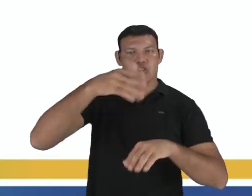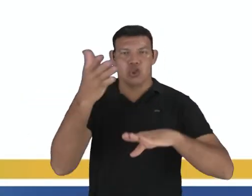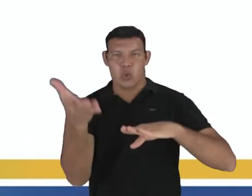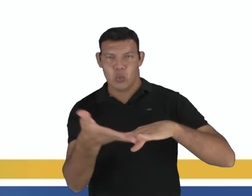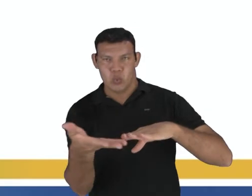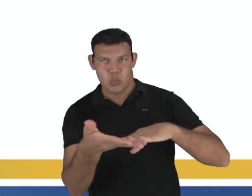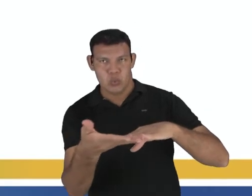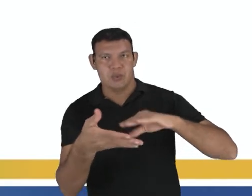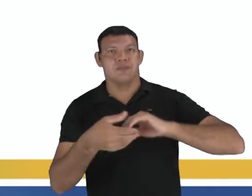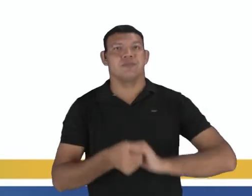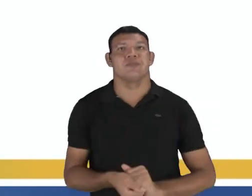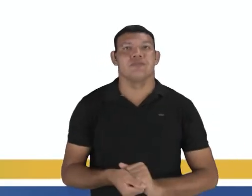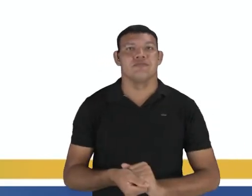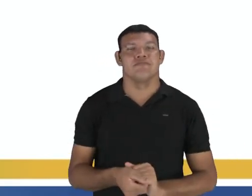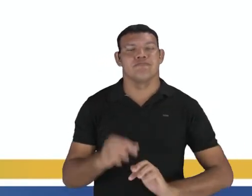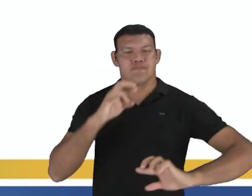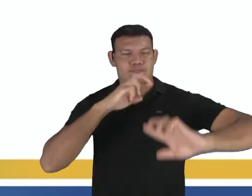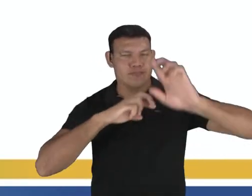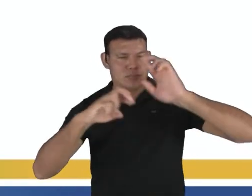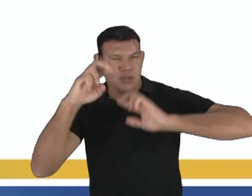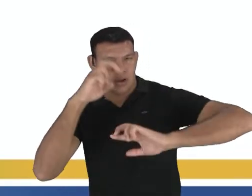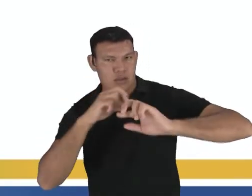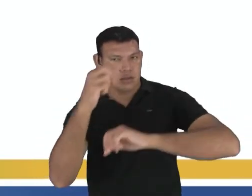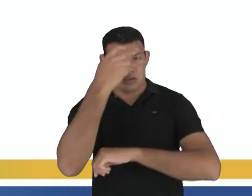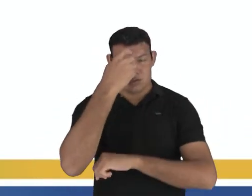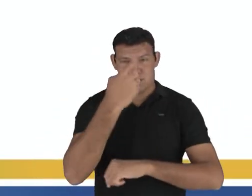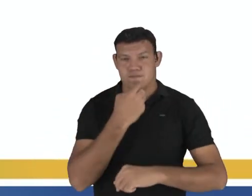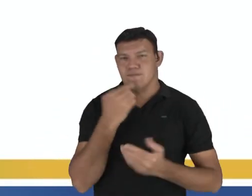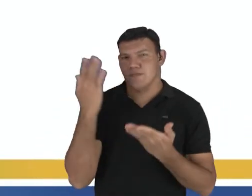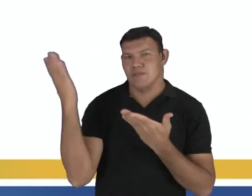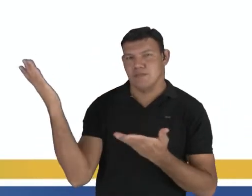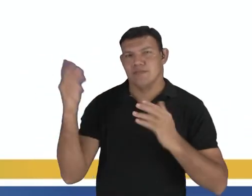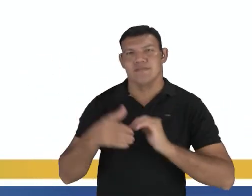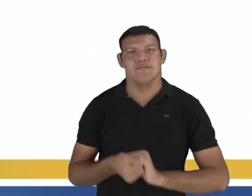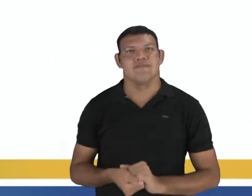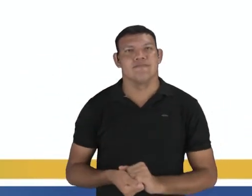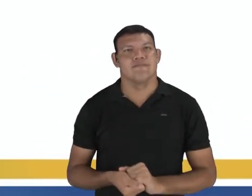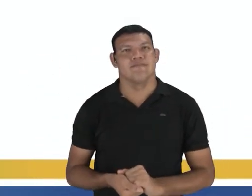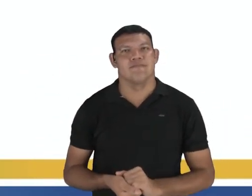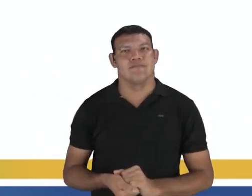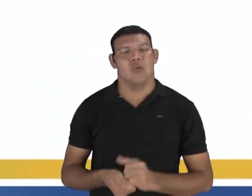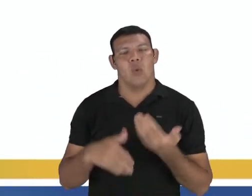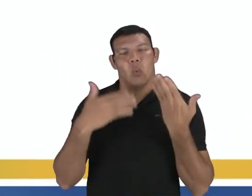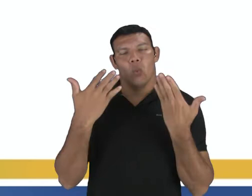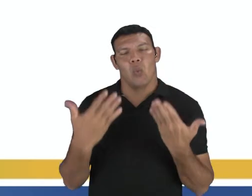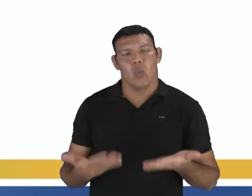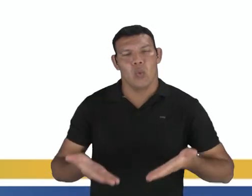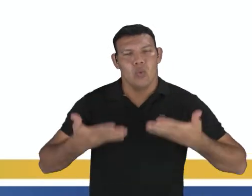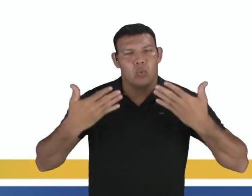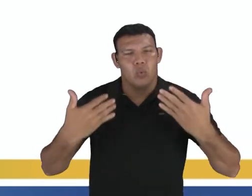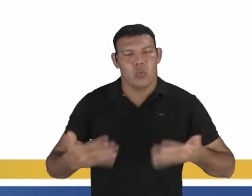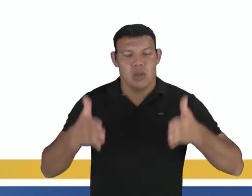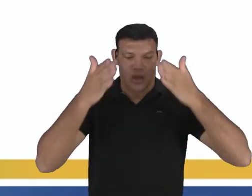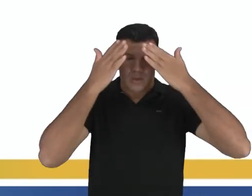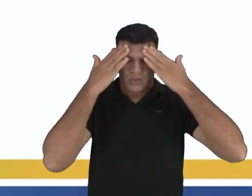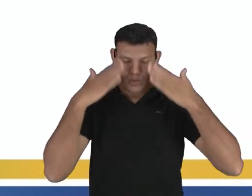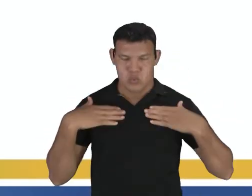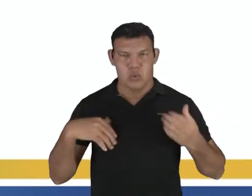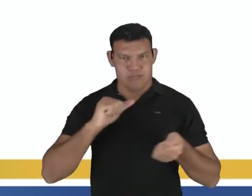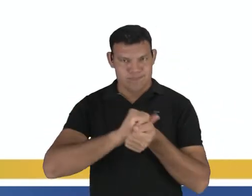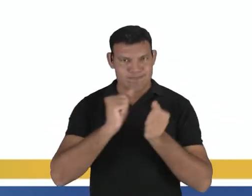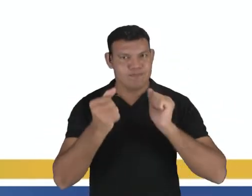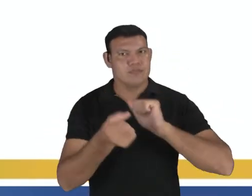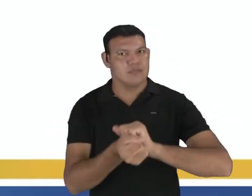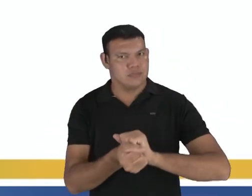contemporânea. Observem o que nós vemos aí na fotografia. A gente não destoa muito essa ideia de leveza, de um